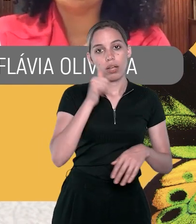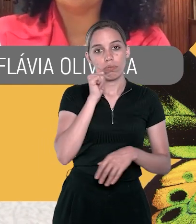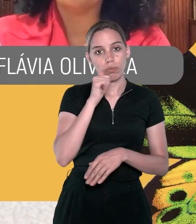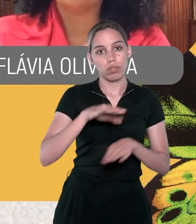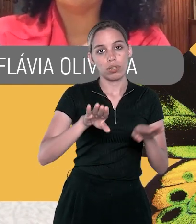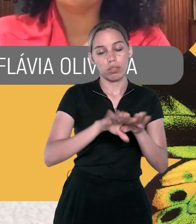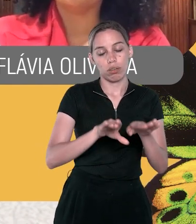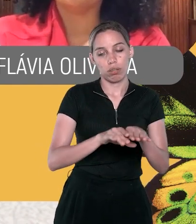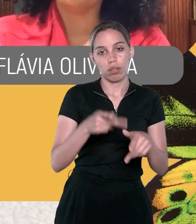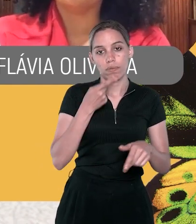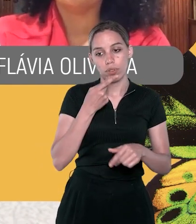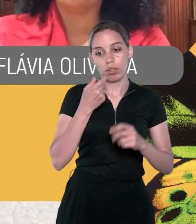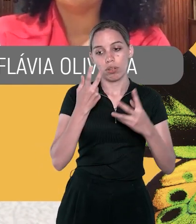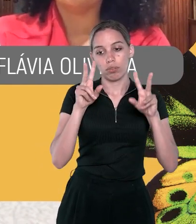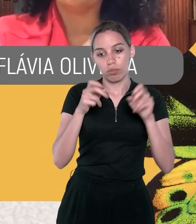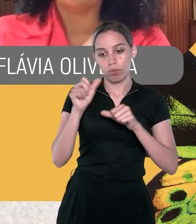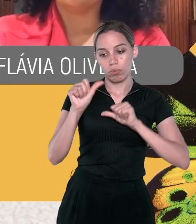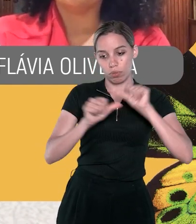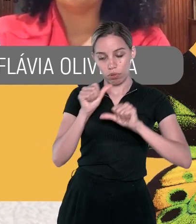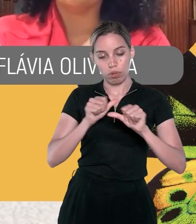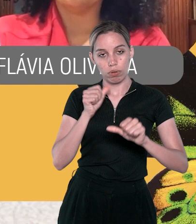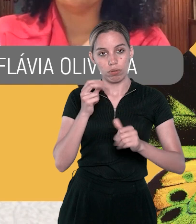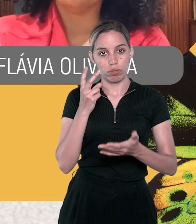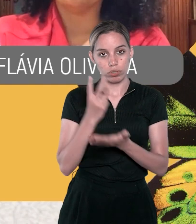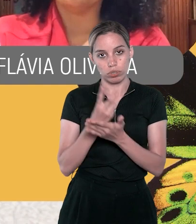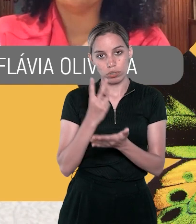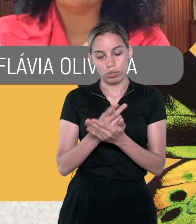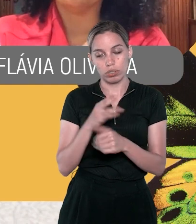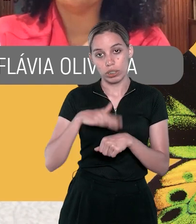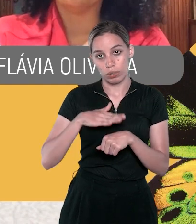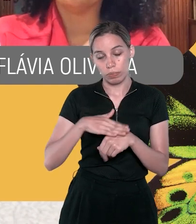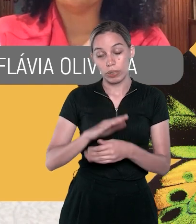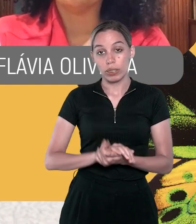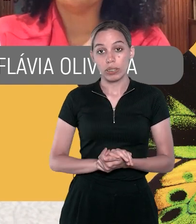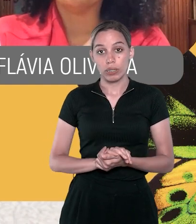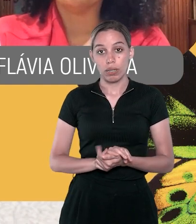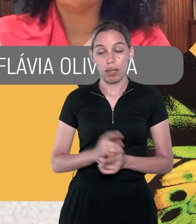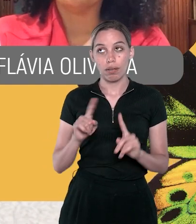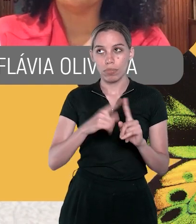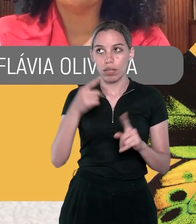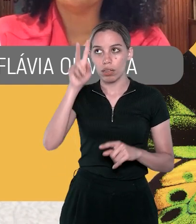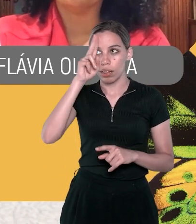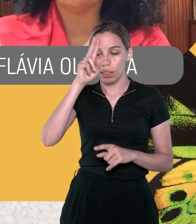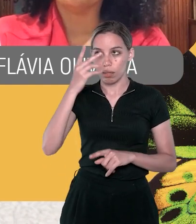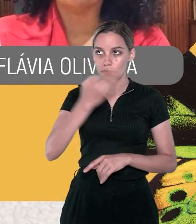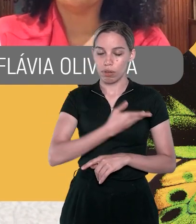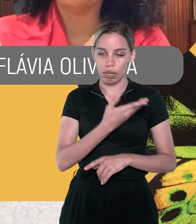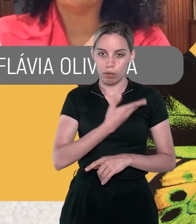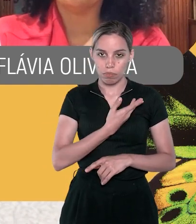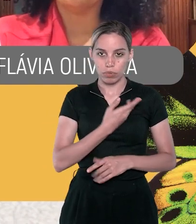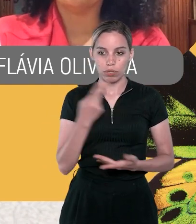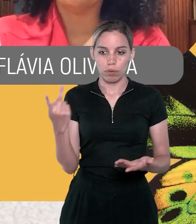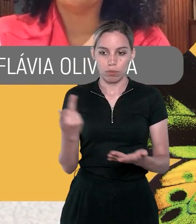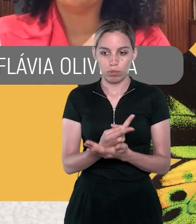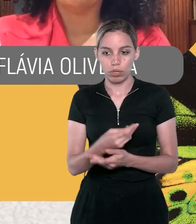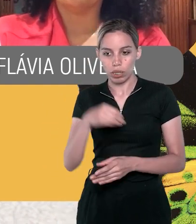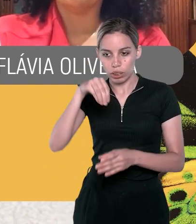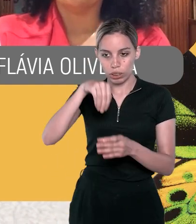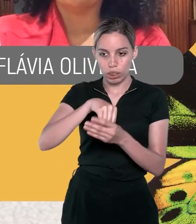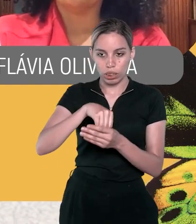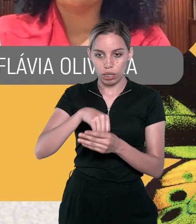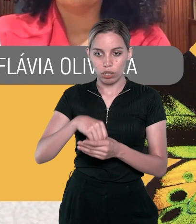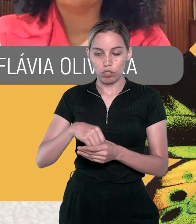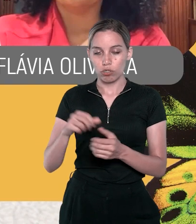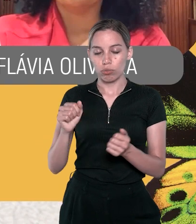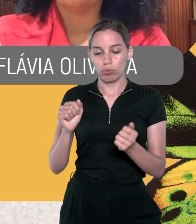transformações, mas eu lembro de um amigo nosso que, quando aconteceu um problema relacionado a um racismo identificado